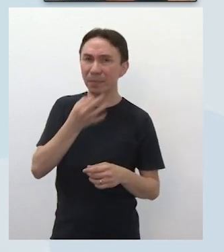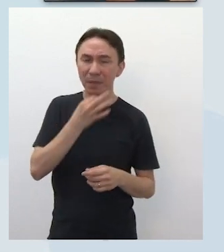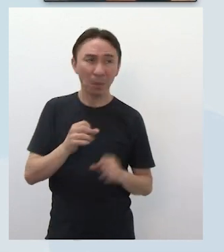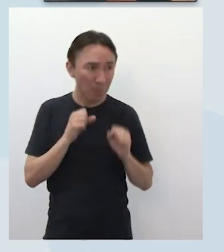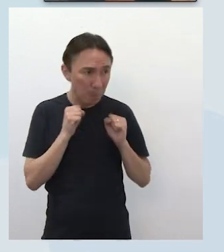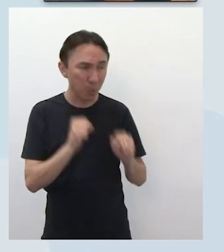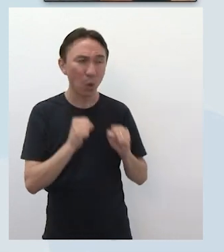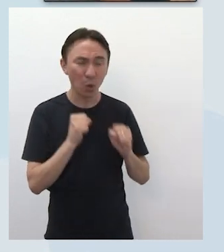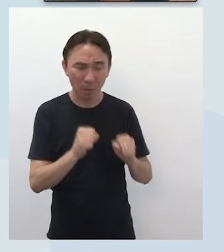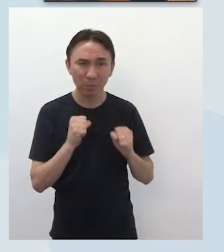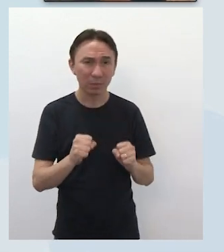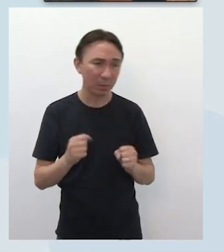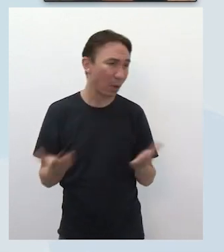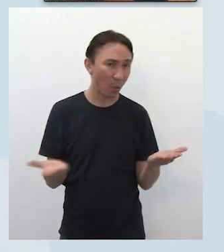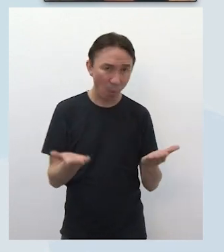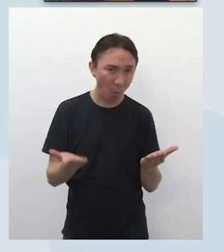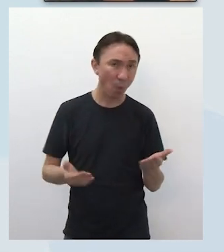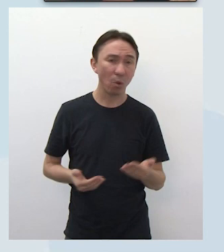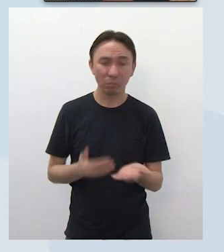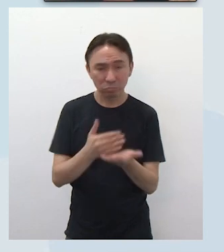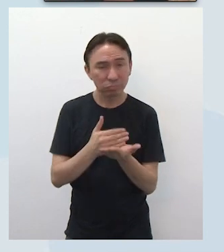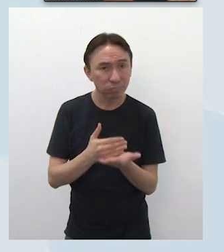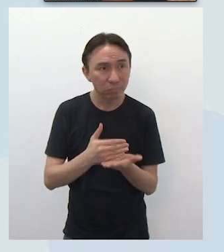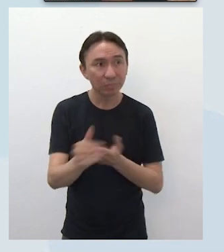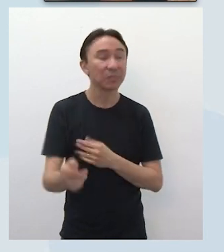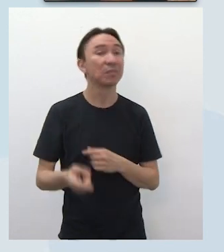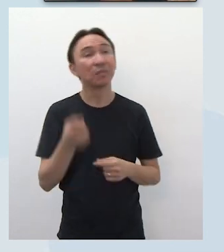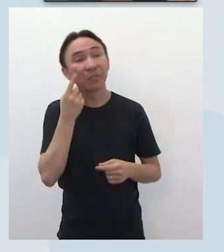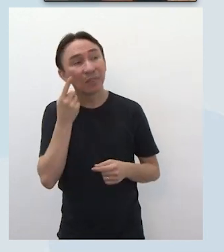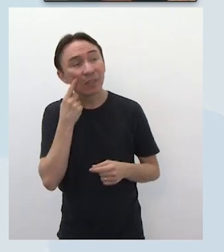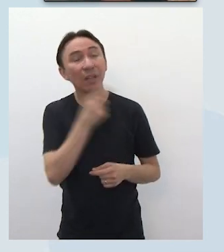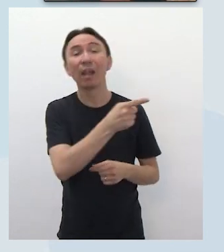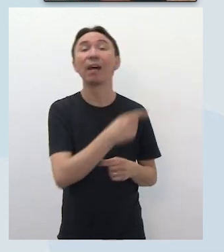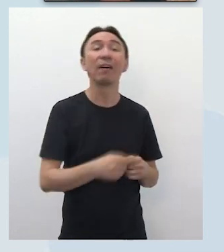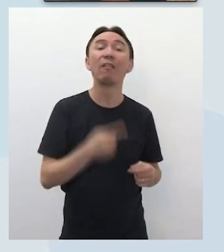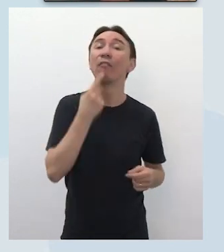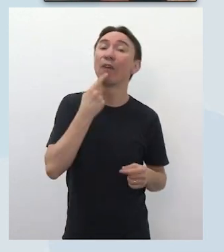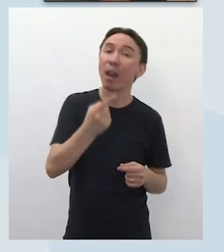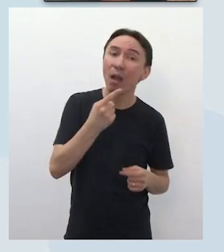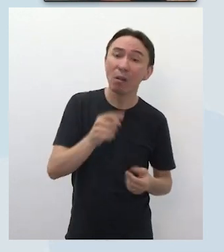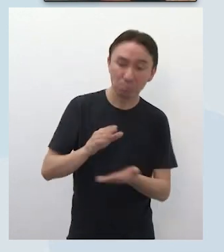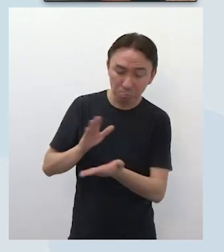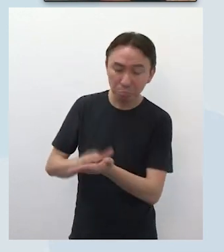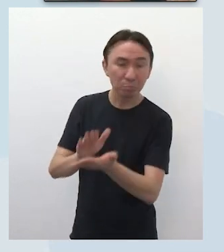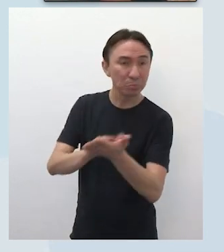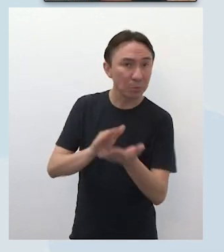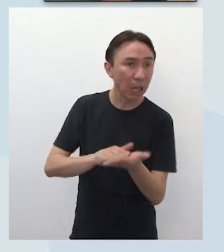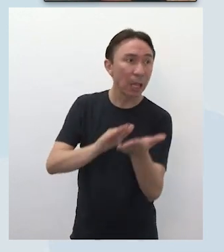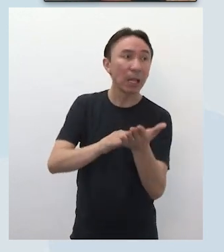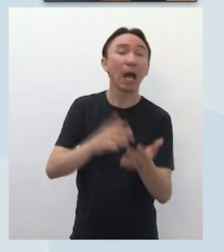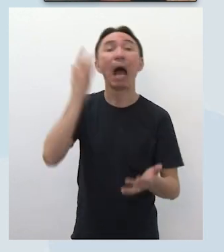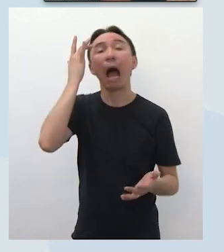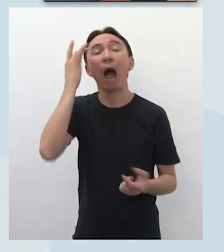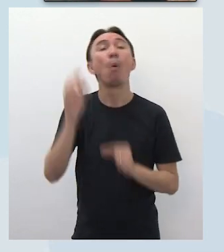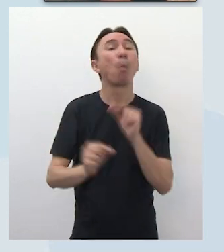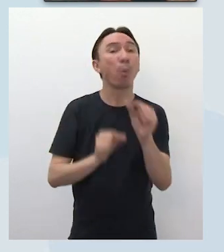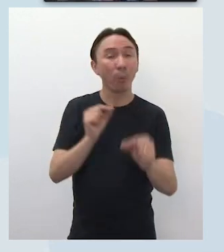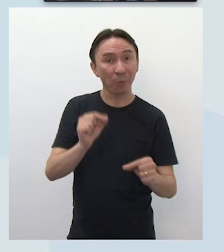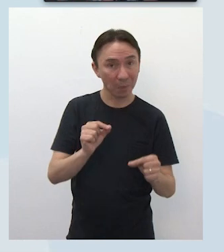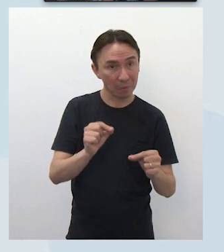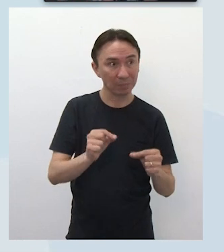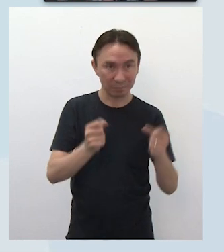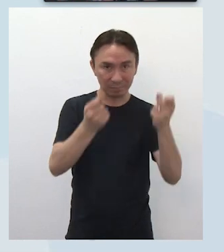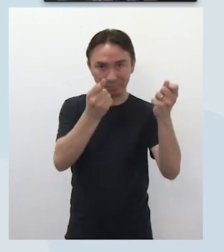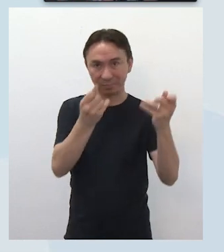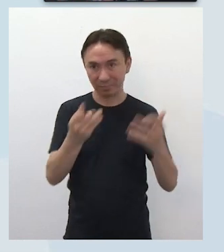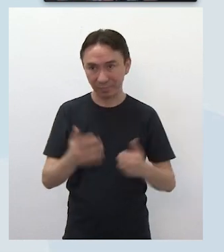ouvir um pouquinho, conhecer um pouquinho sobre as representações de elogio que as pessoas trazem para nós. Vamos lá. Perfeito.